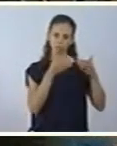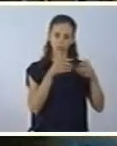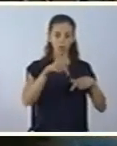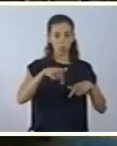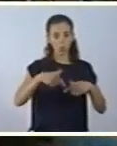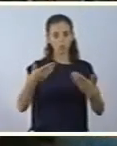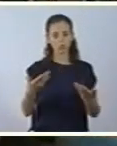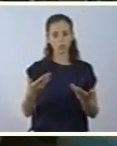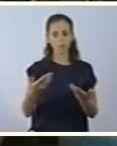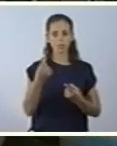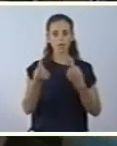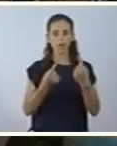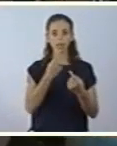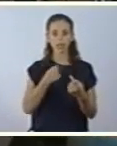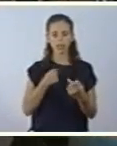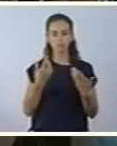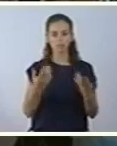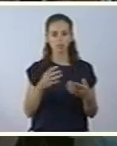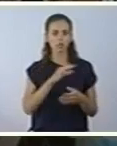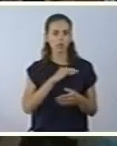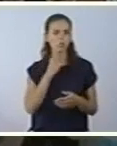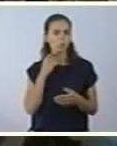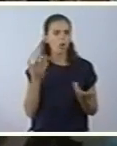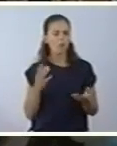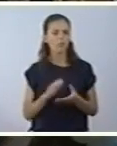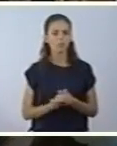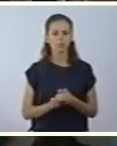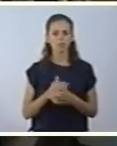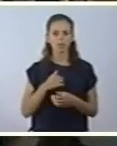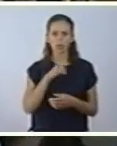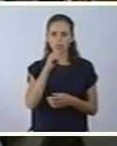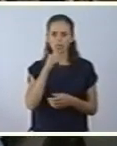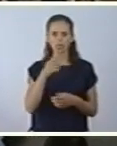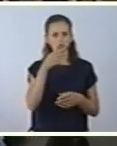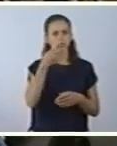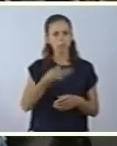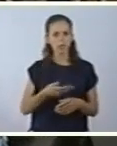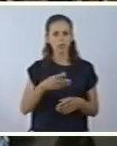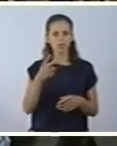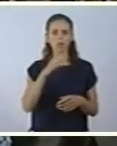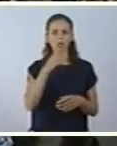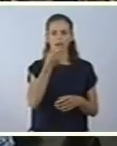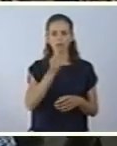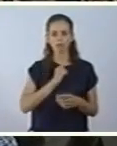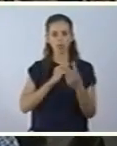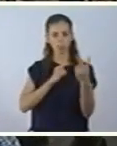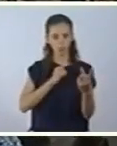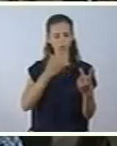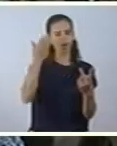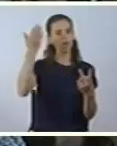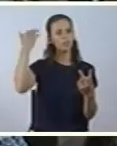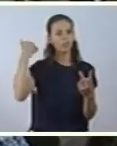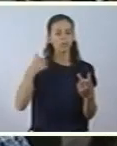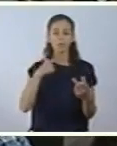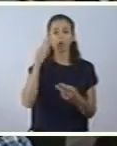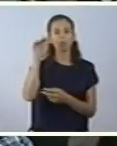hoje, alguém me dizia, Senhor Padre, eu costumo fazer essa experiência com os meus dois netos, ainda há dias, lá no